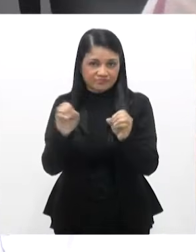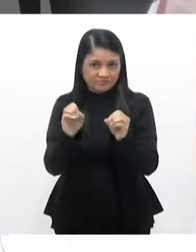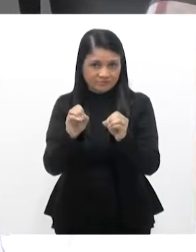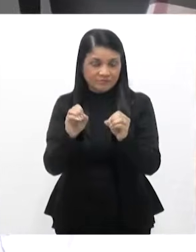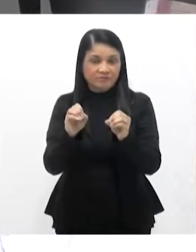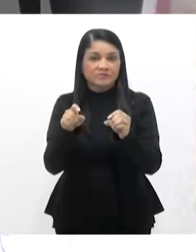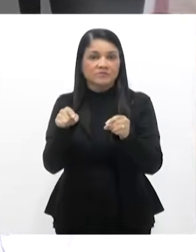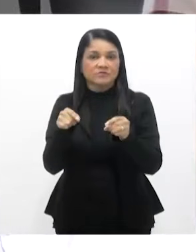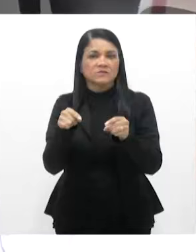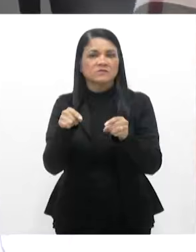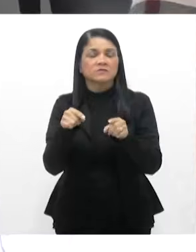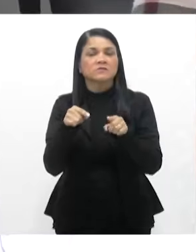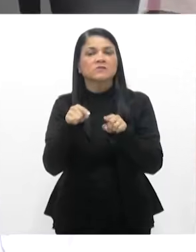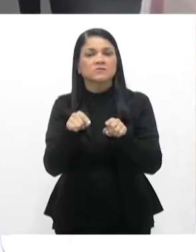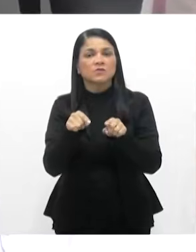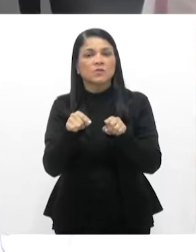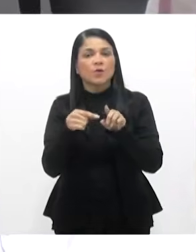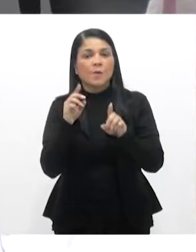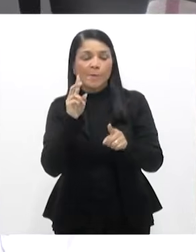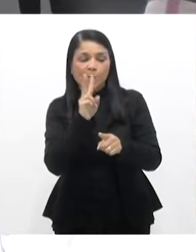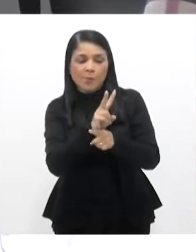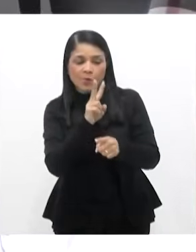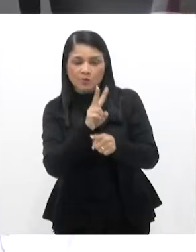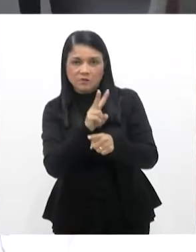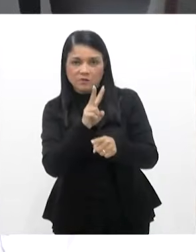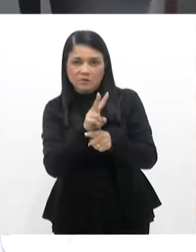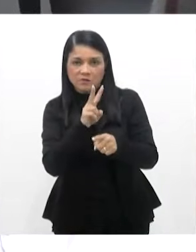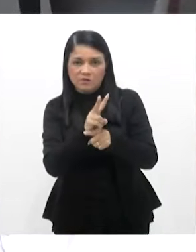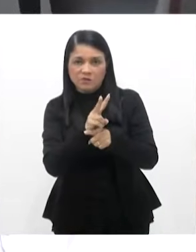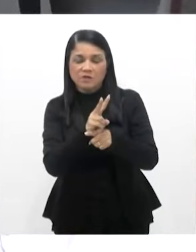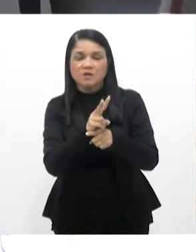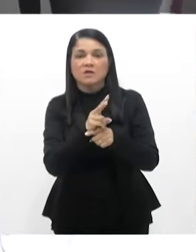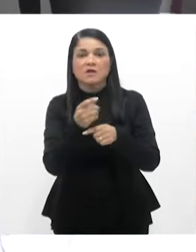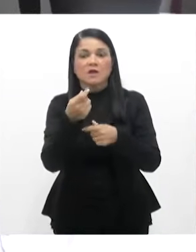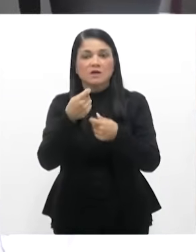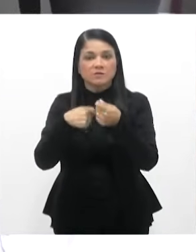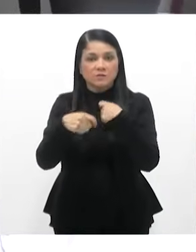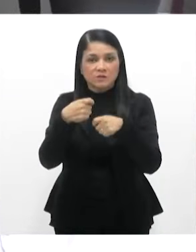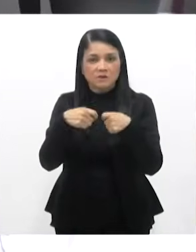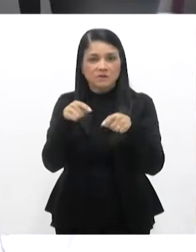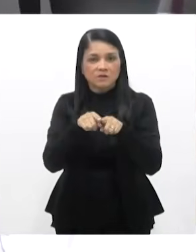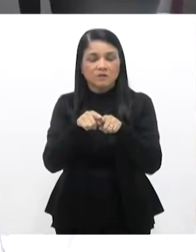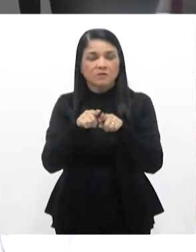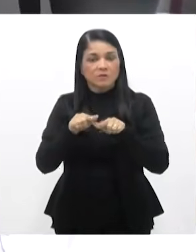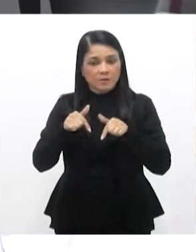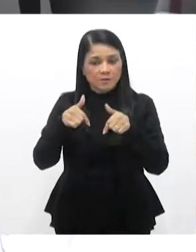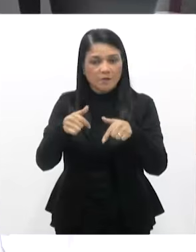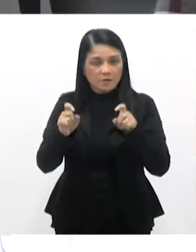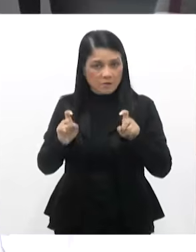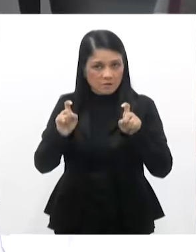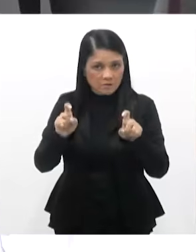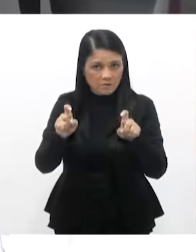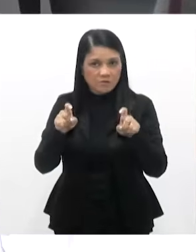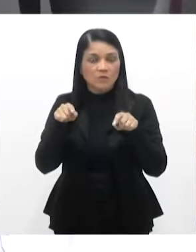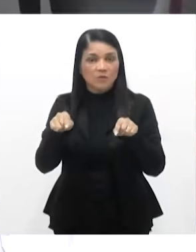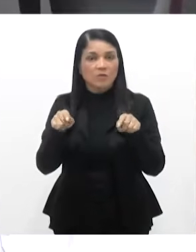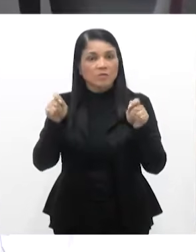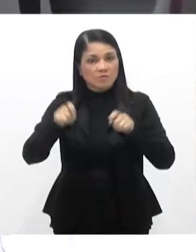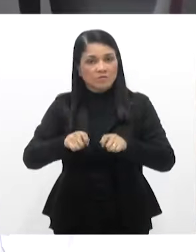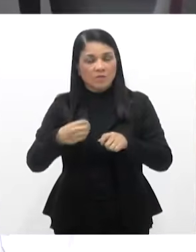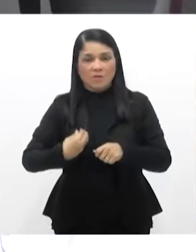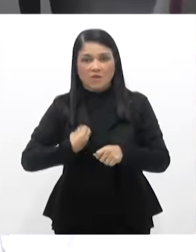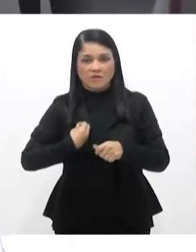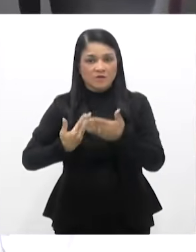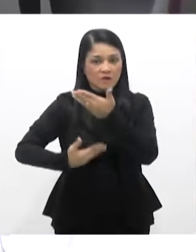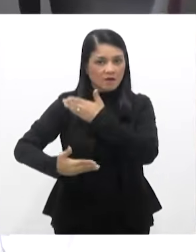sua cessação, a fim de proteger a probidade administrativa, a moralidade para o exercício do mandato, considerando a vida pregressa